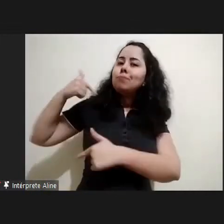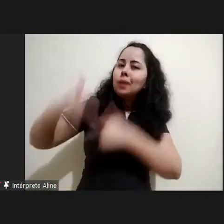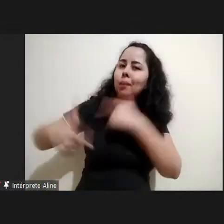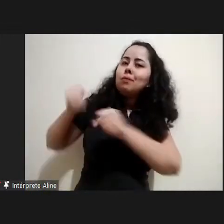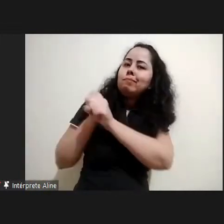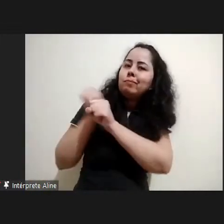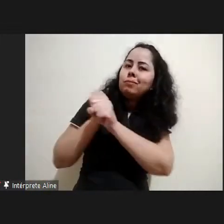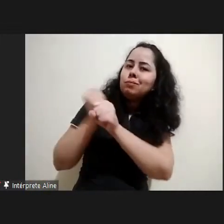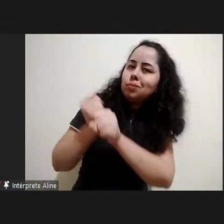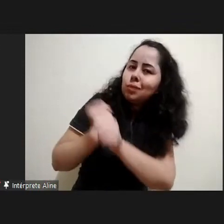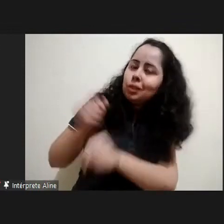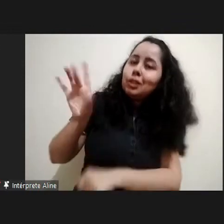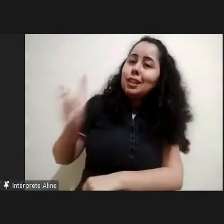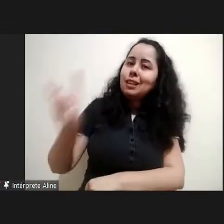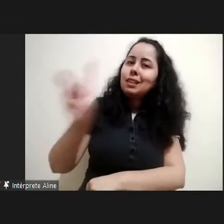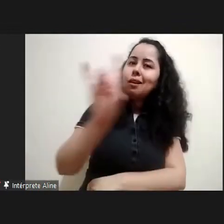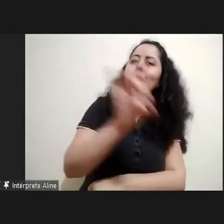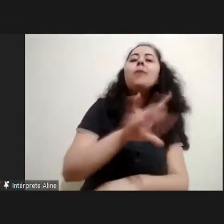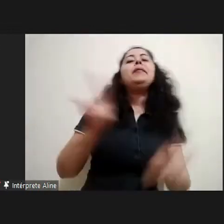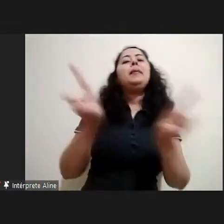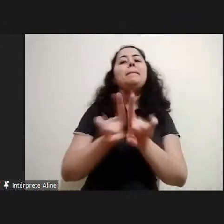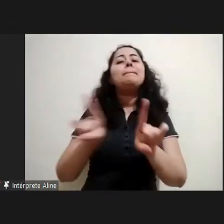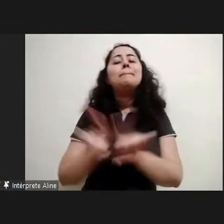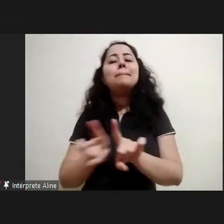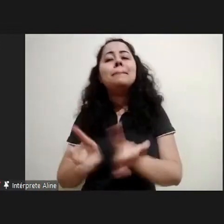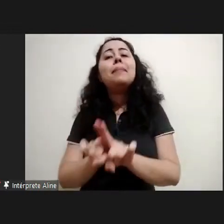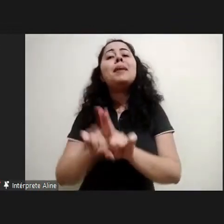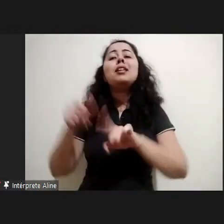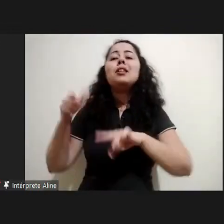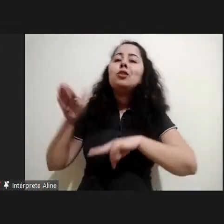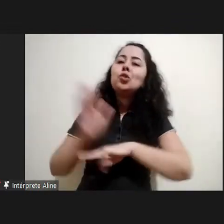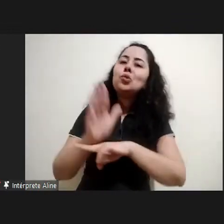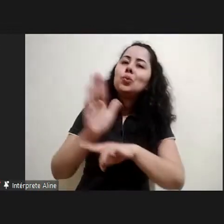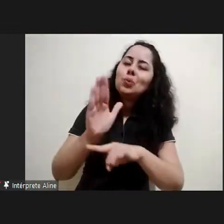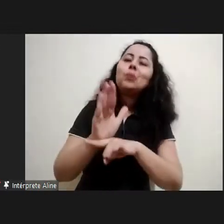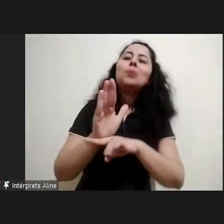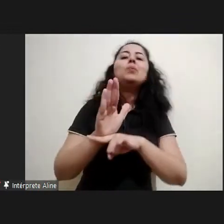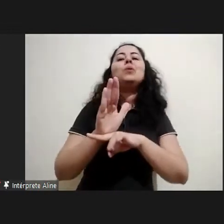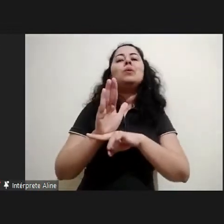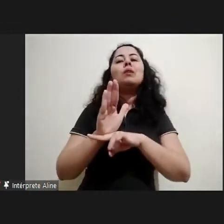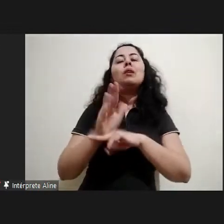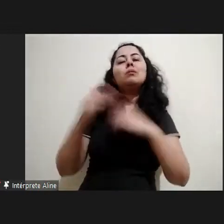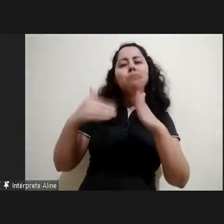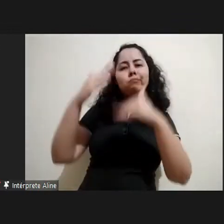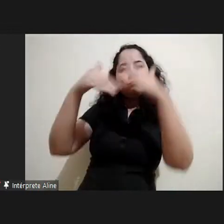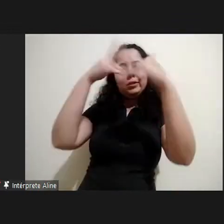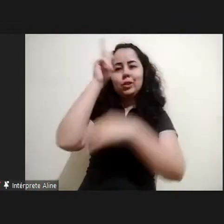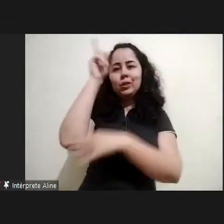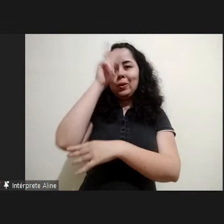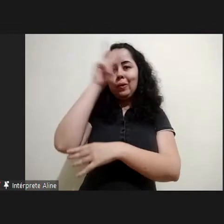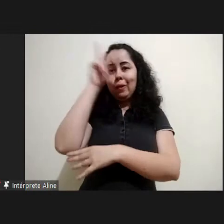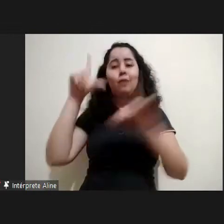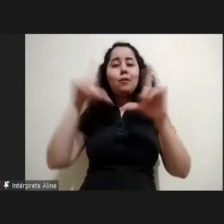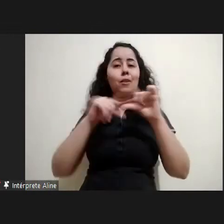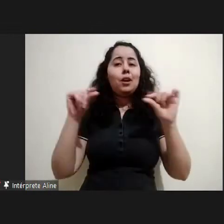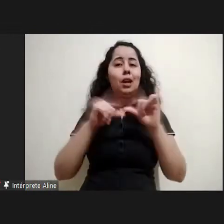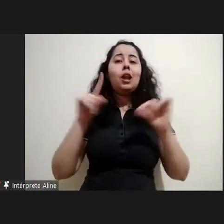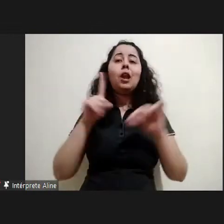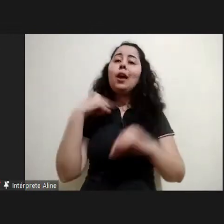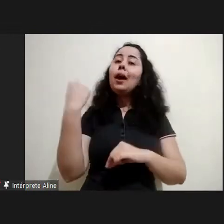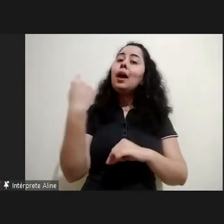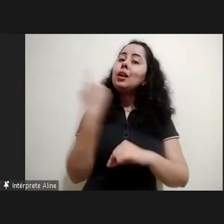que construíram a história da nossa instituição, é que nós mostramos para a